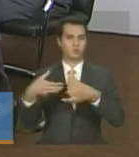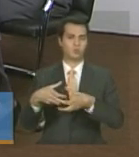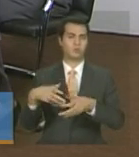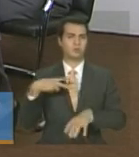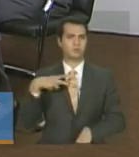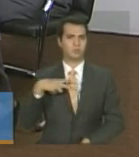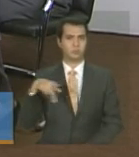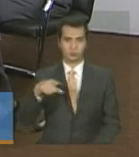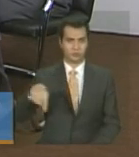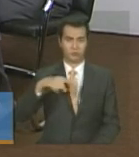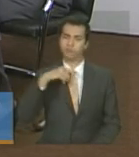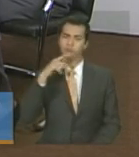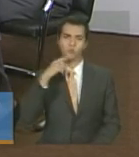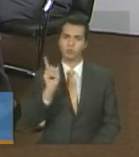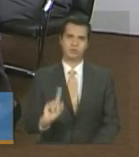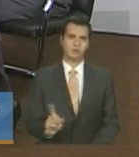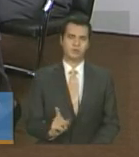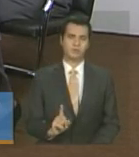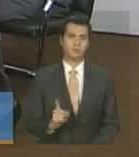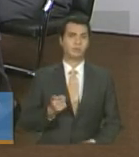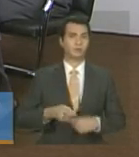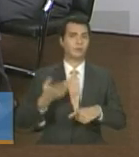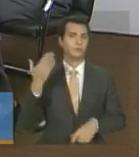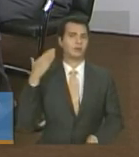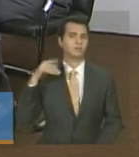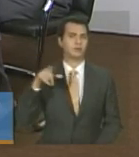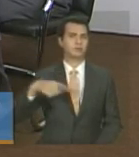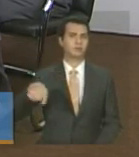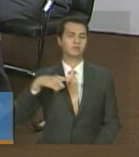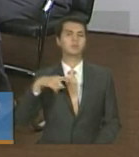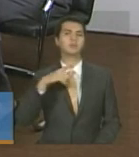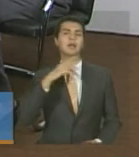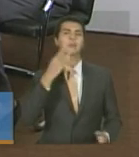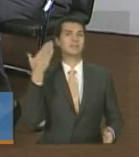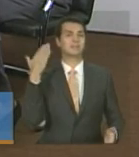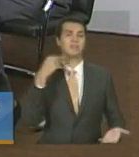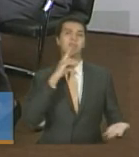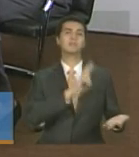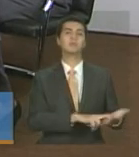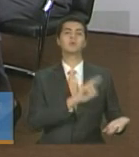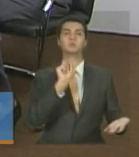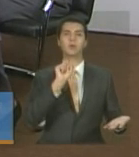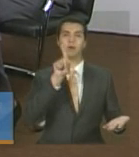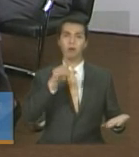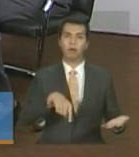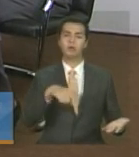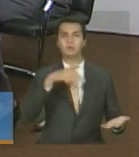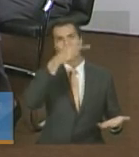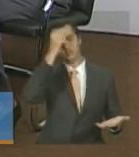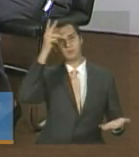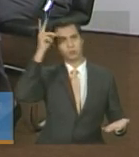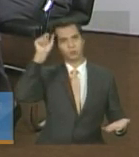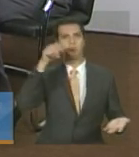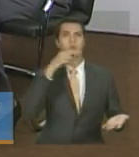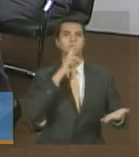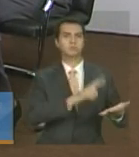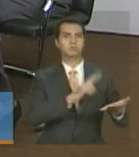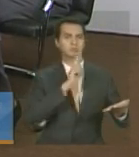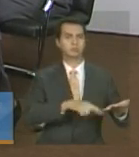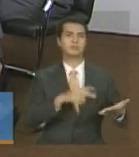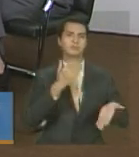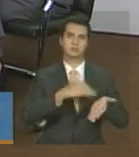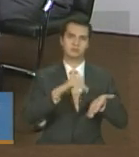naquele momento, quem respondeu o questionário sobre as entidades foram os órgãos gestores da política de assistência, as